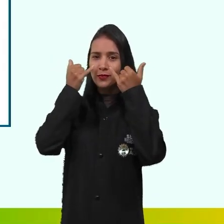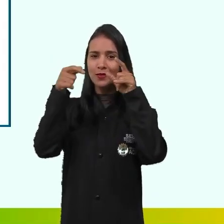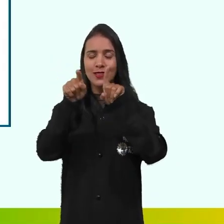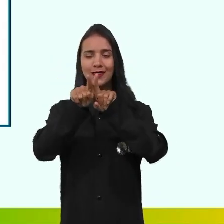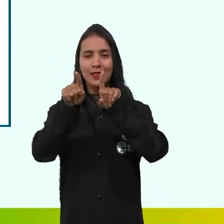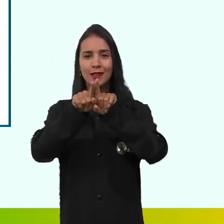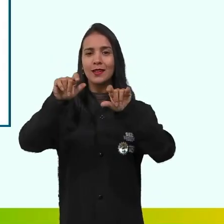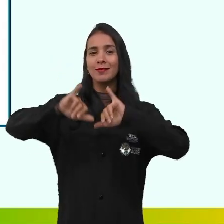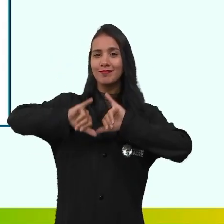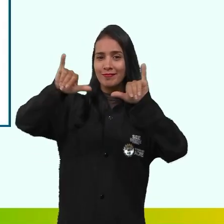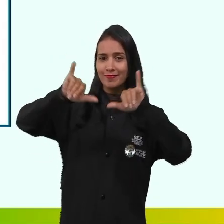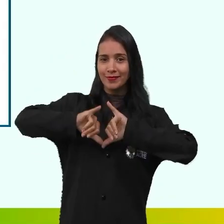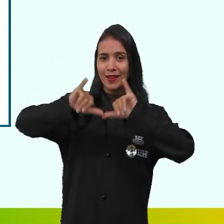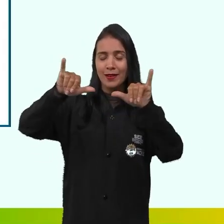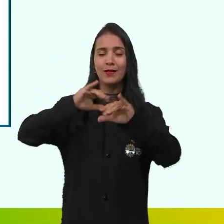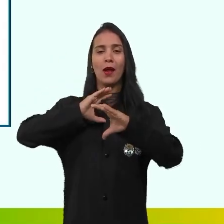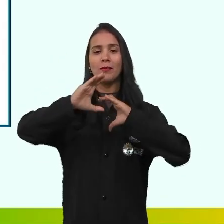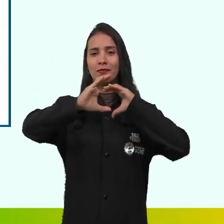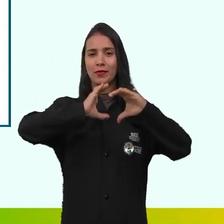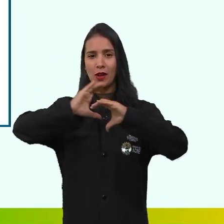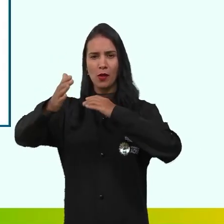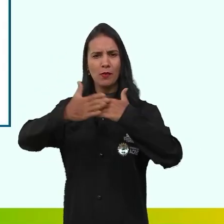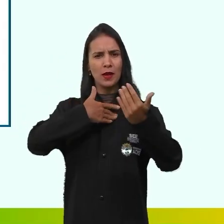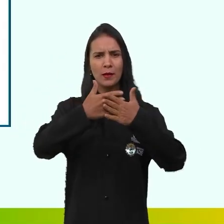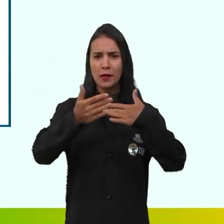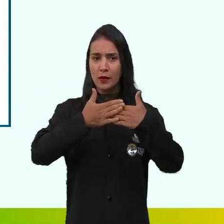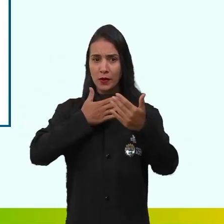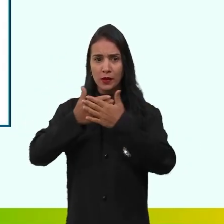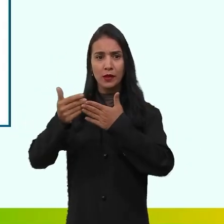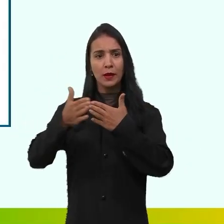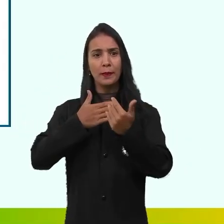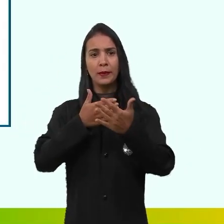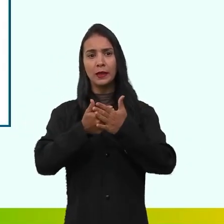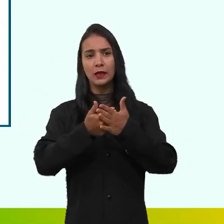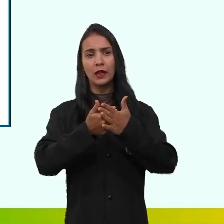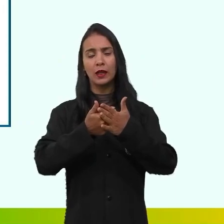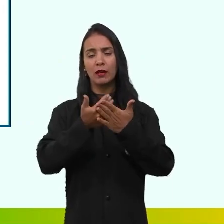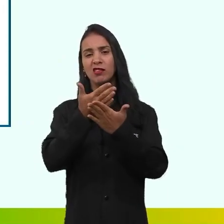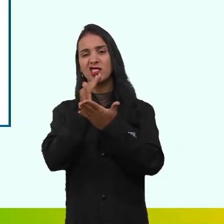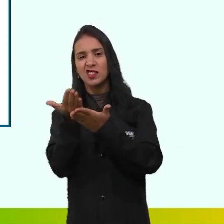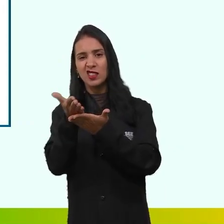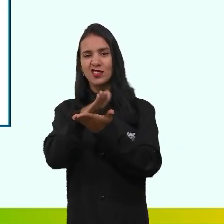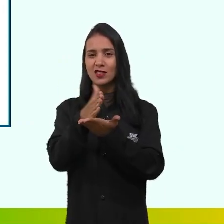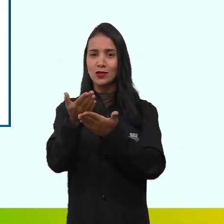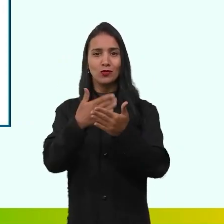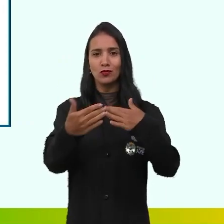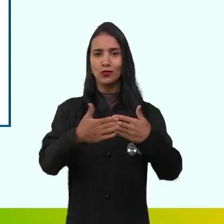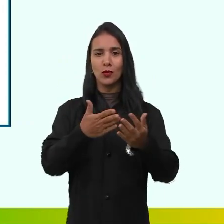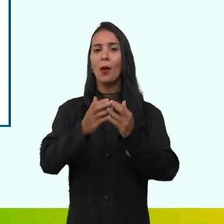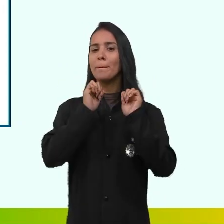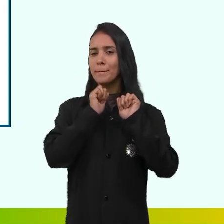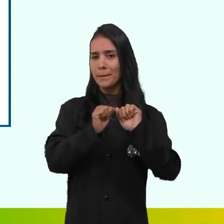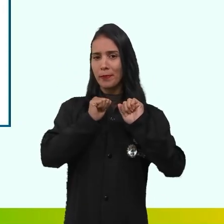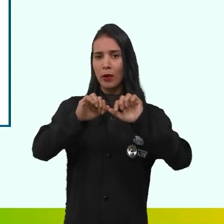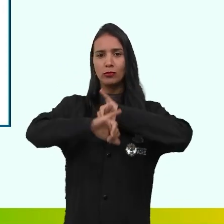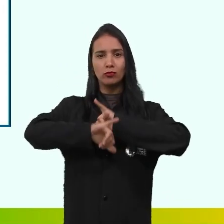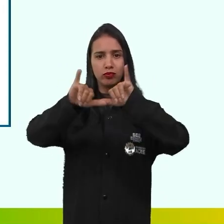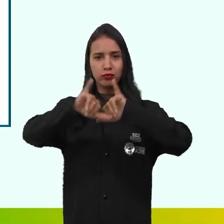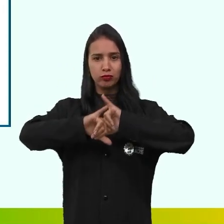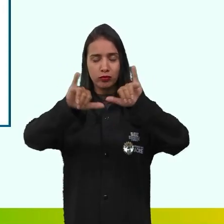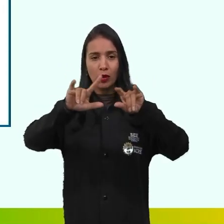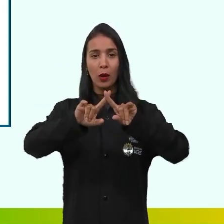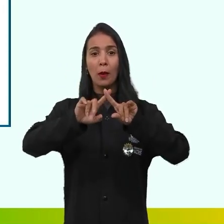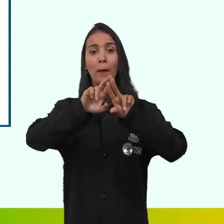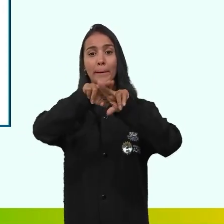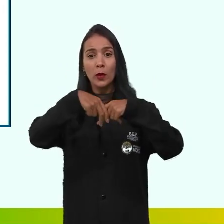informações por quaisquer meios, independentemente de fronteiras, tá? Então, isso aqui vem corroborar com o nosso assunto da